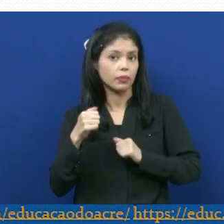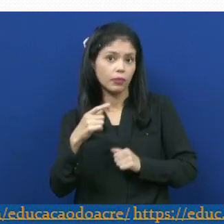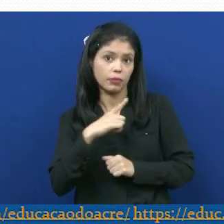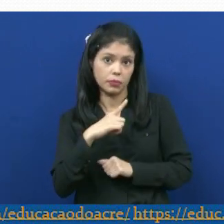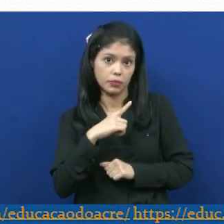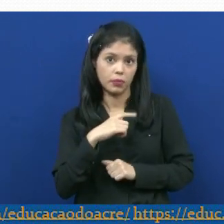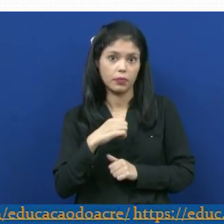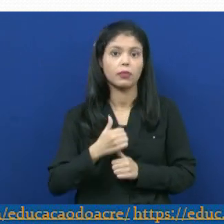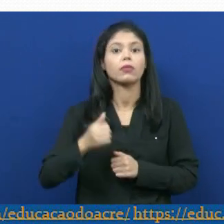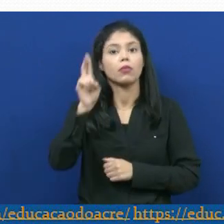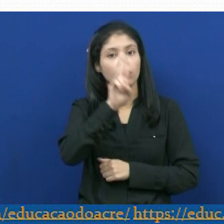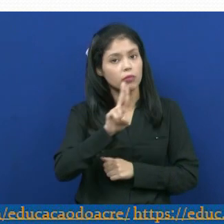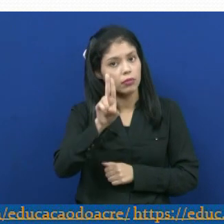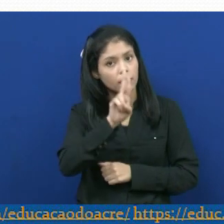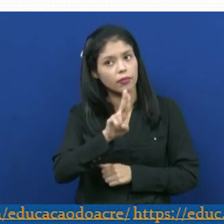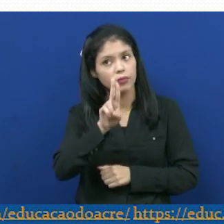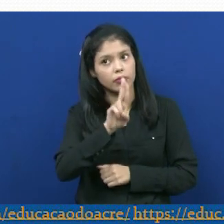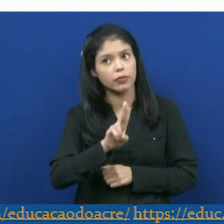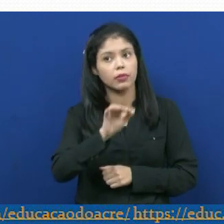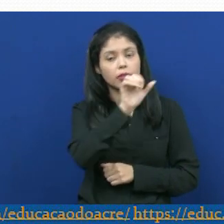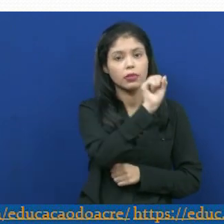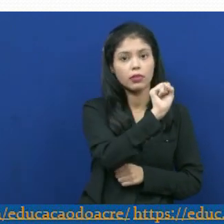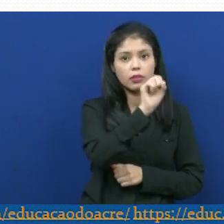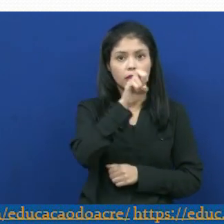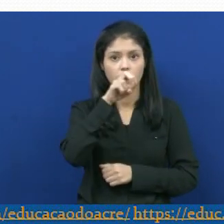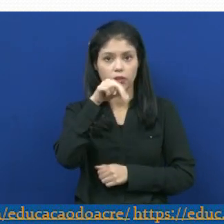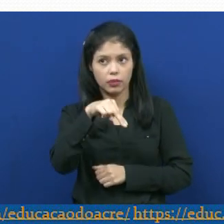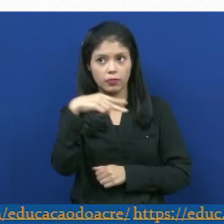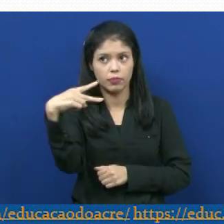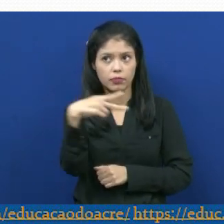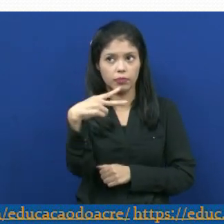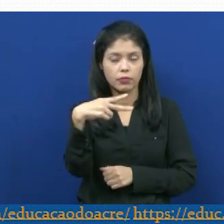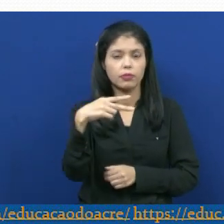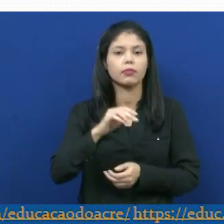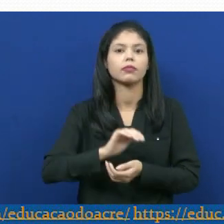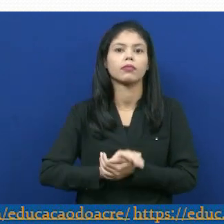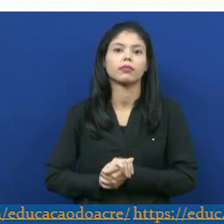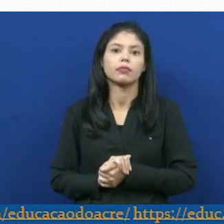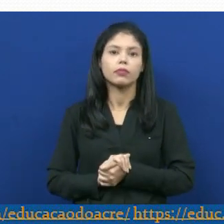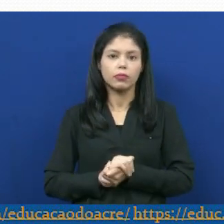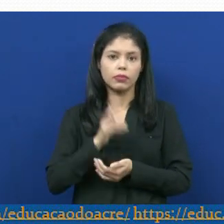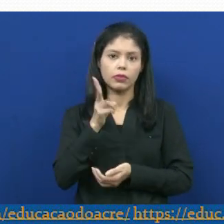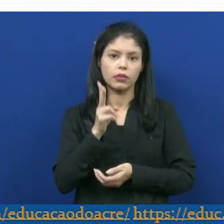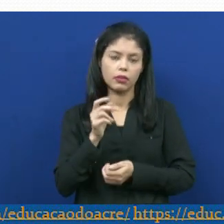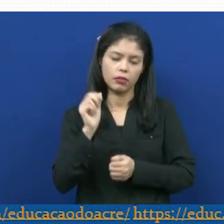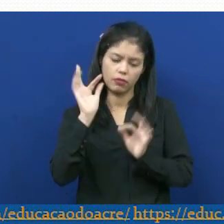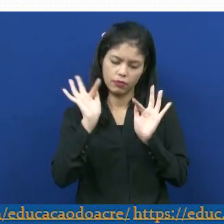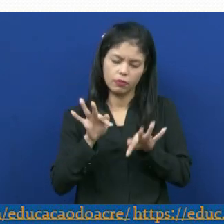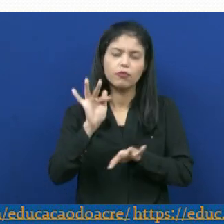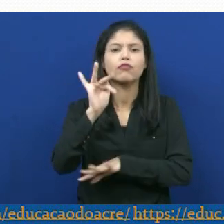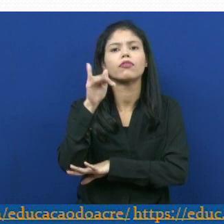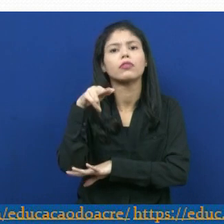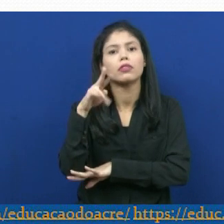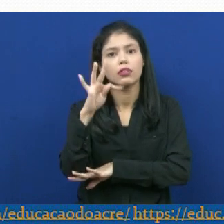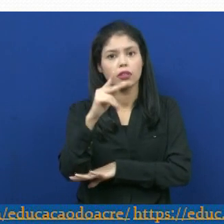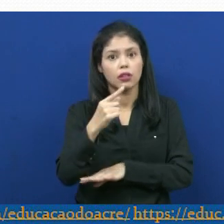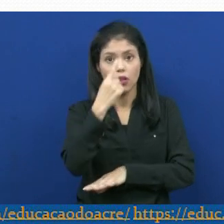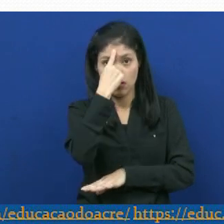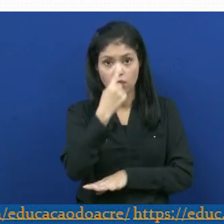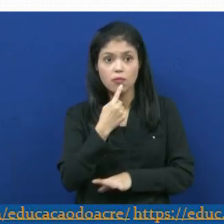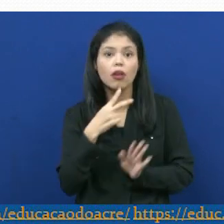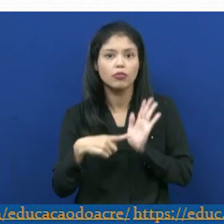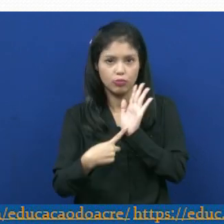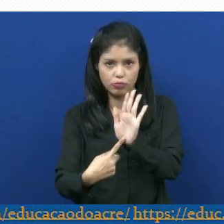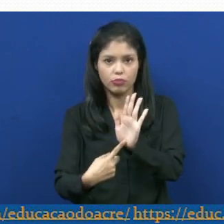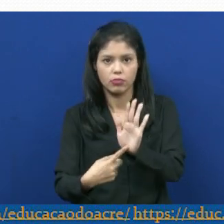vamos fazer uso da fórmula da soma dos termos de uma progressão geométrica finita, tá? Que é essa fórmula que você